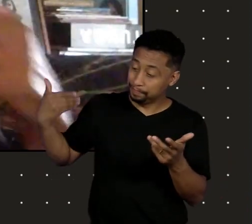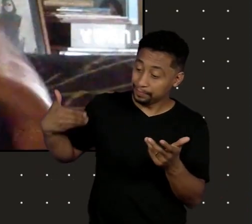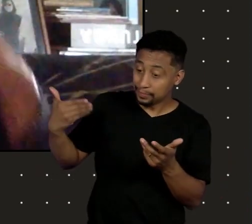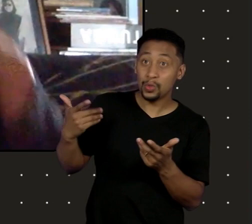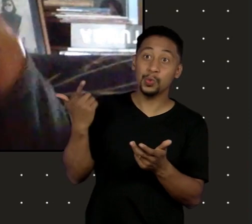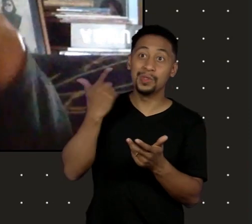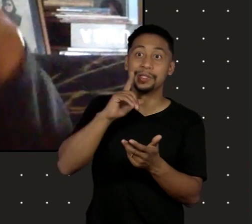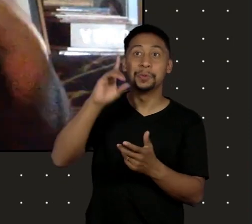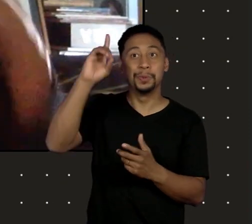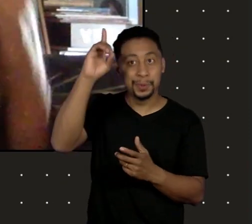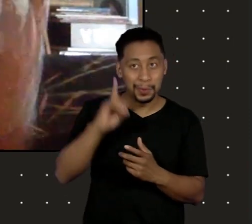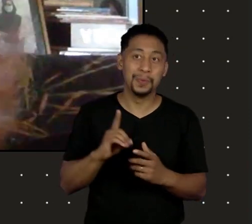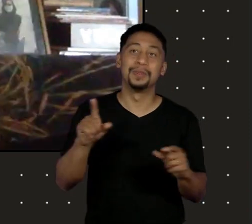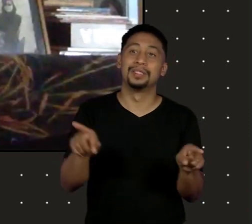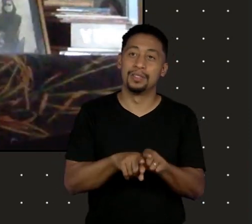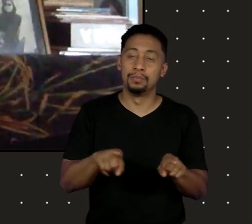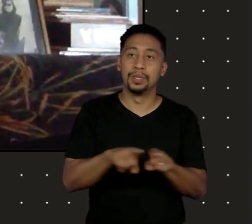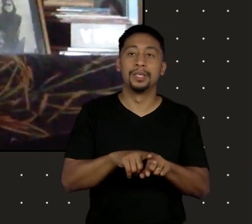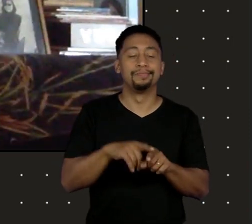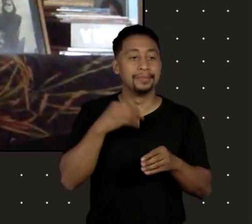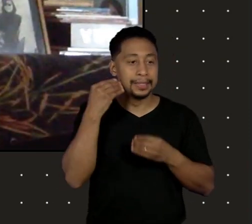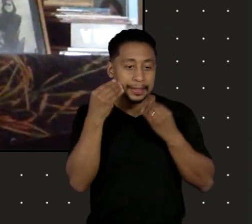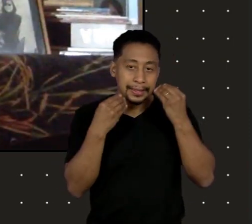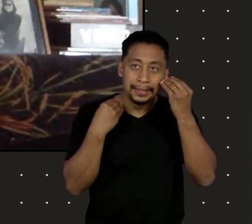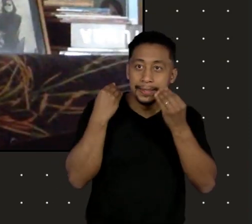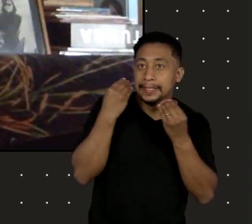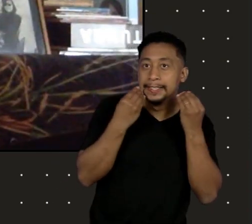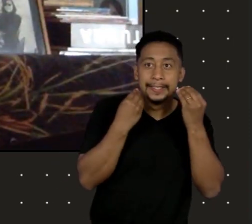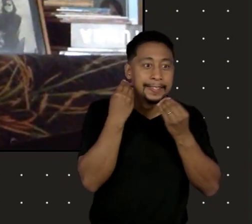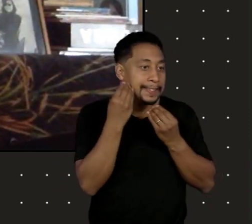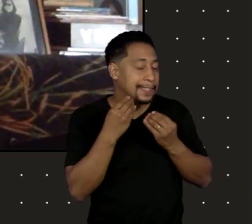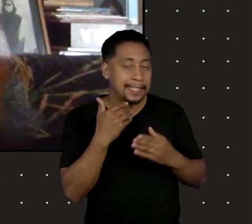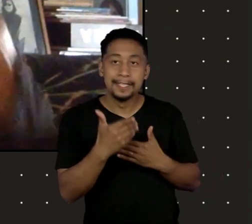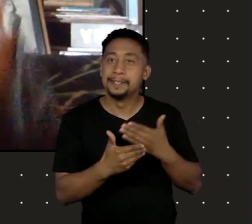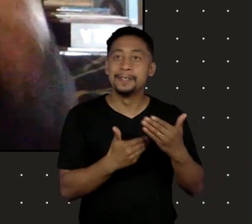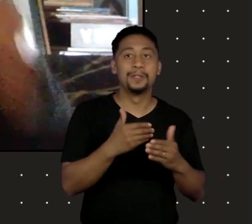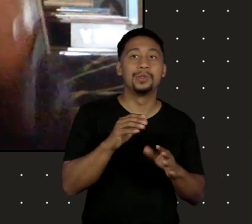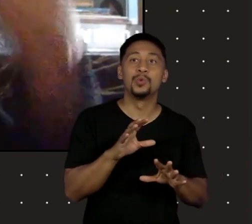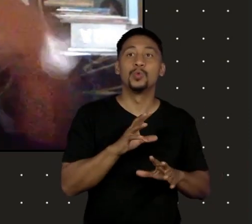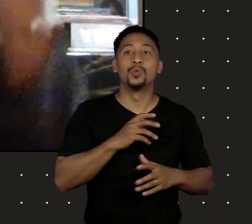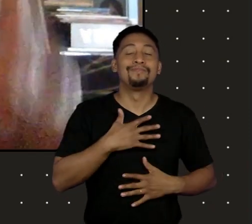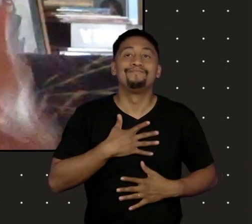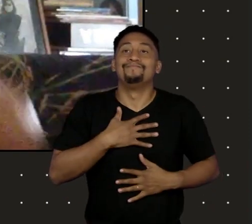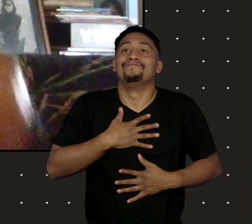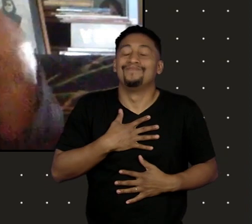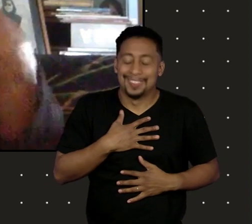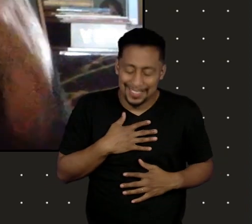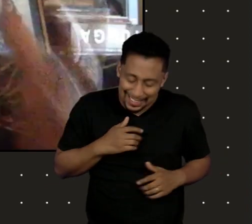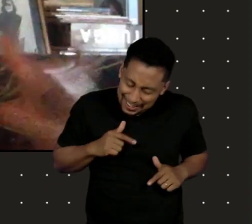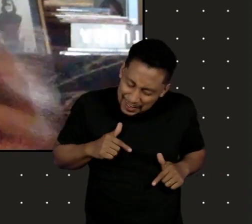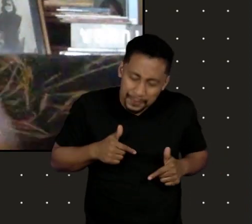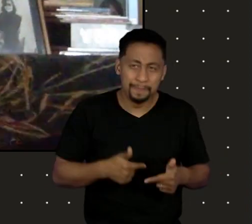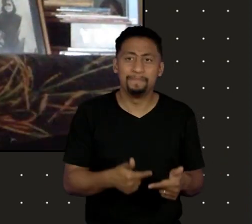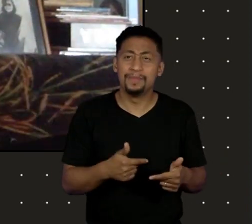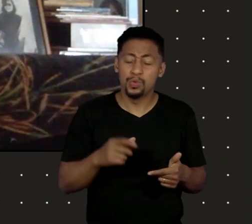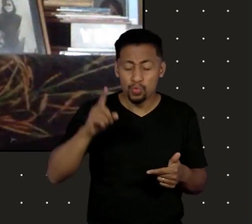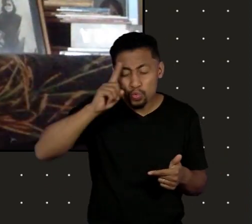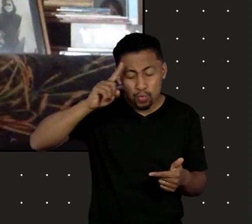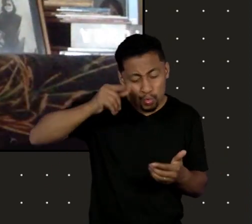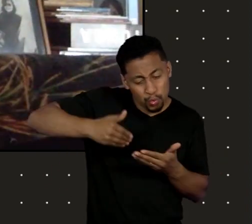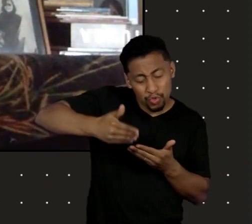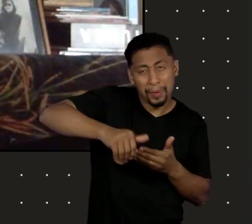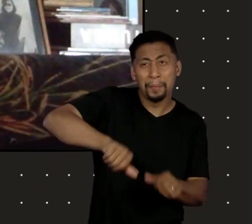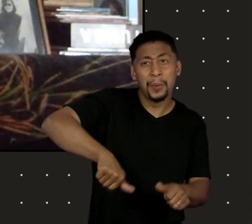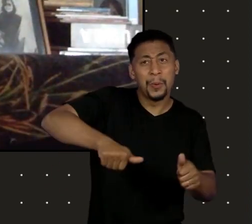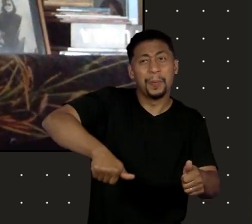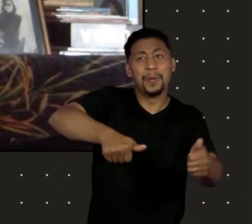dirigir, eu acho que foi ampliando, e eu acho que o Otávio ele vai ser cada vez mais um ator melhor. E, para mim,